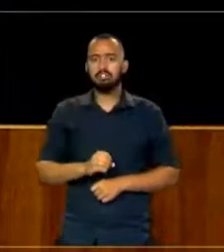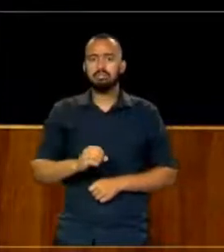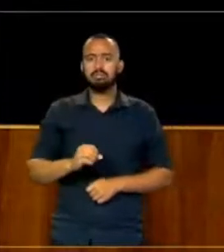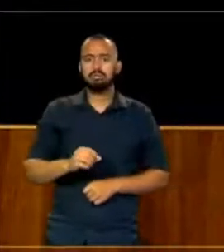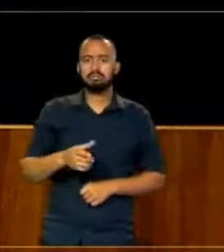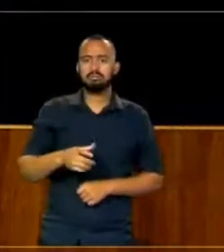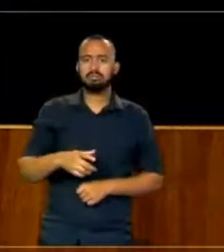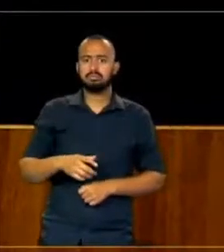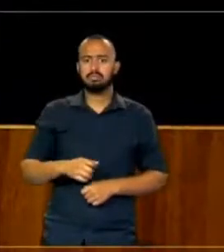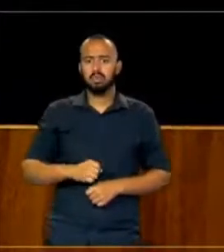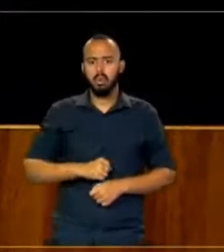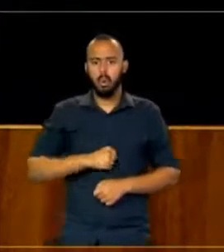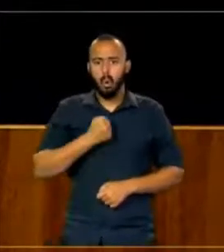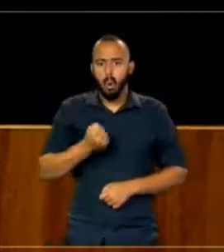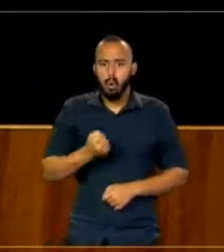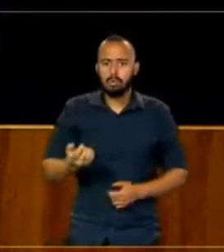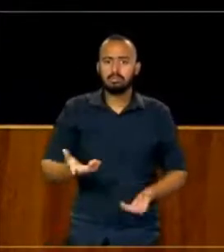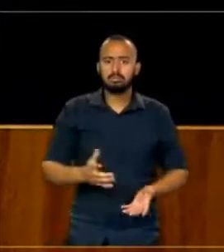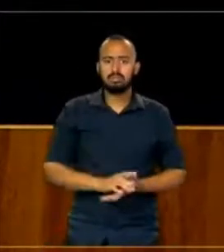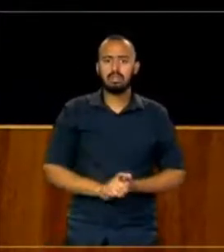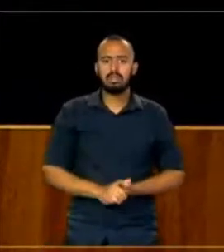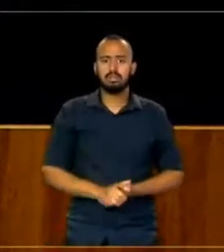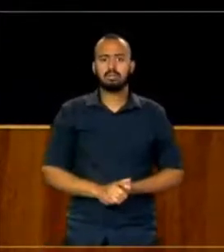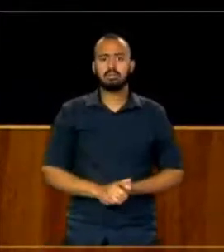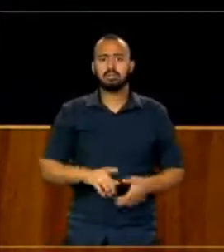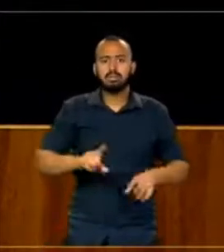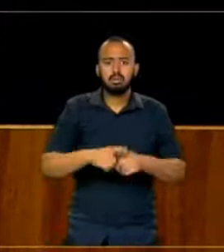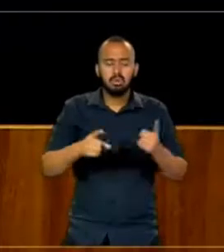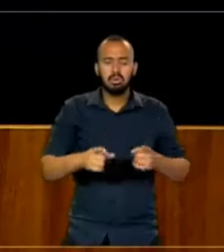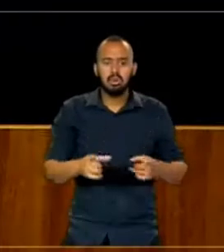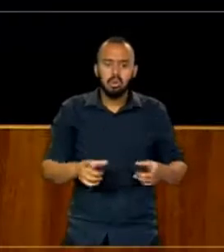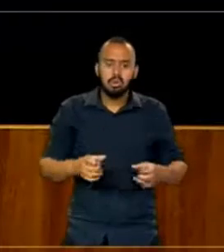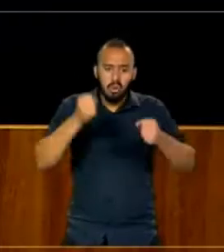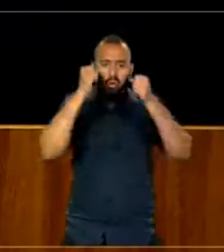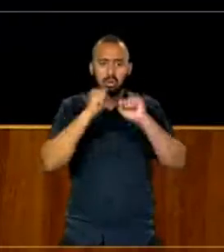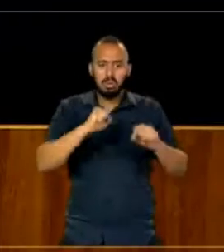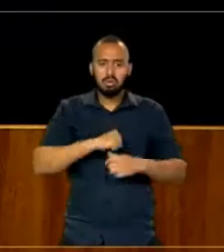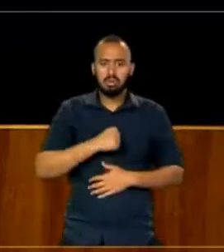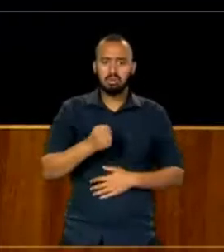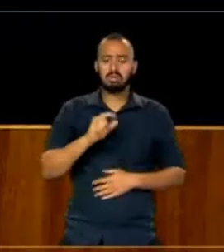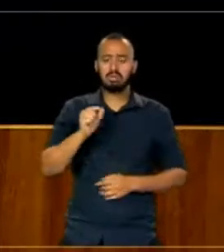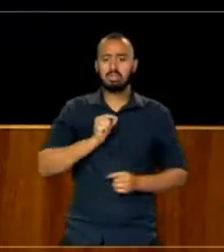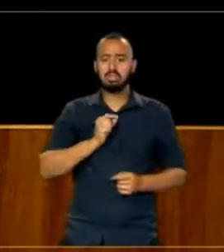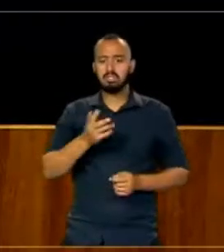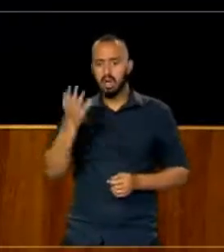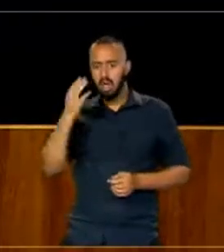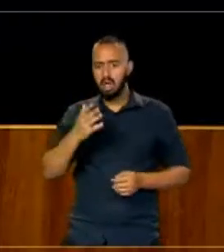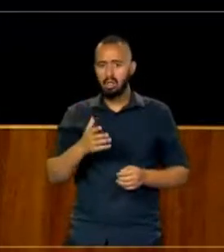ministro de Estado, que numa entrevista